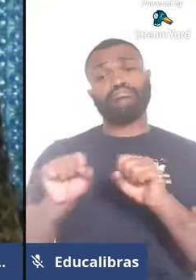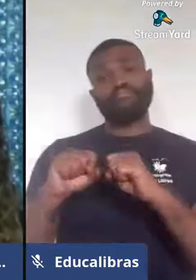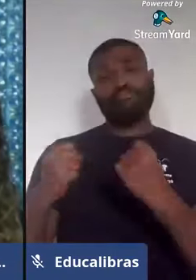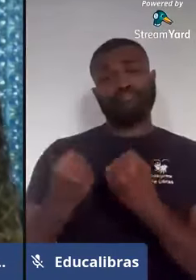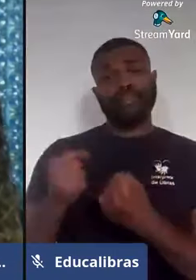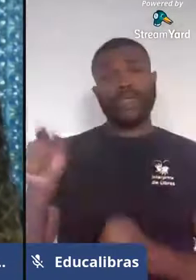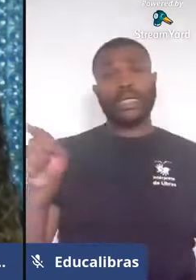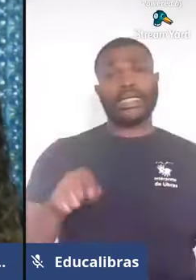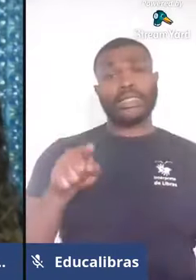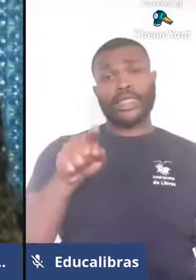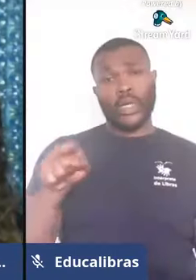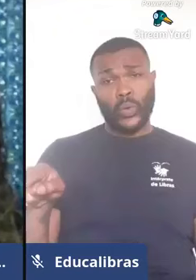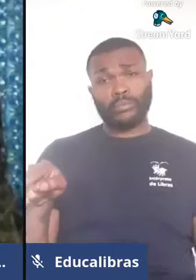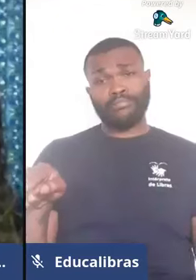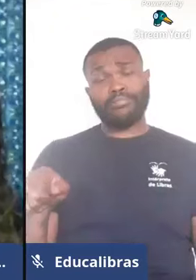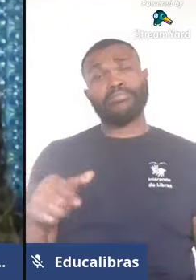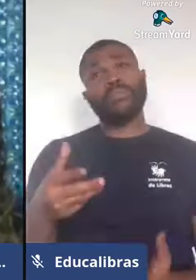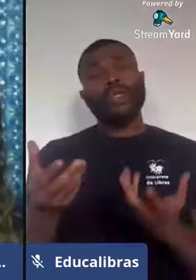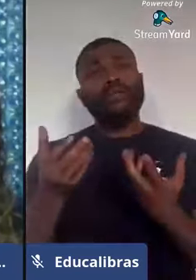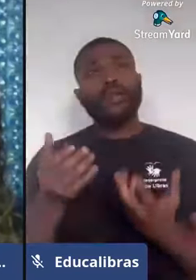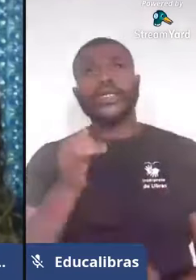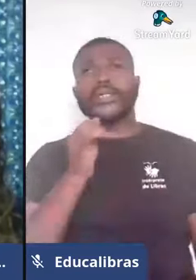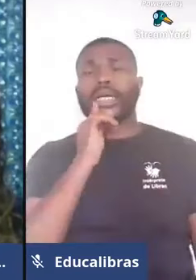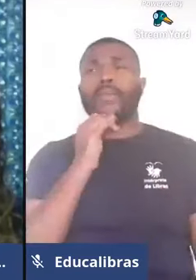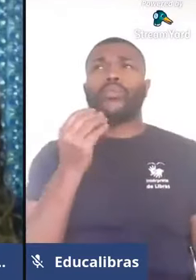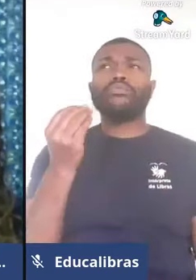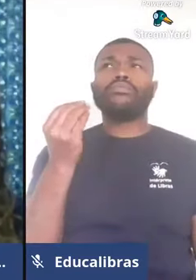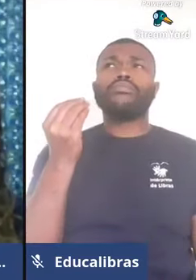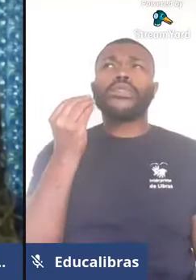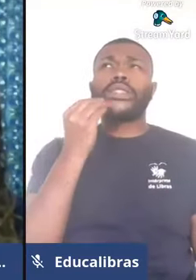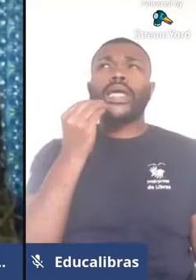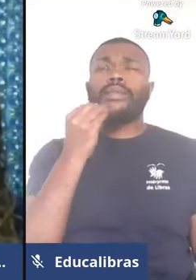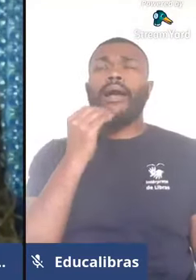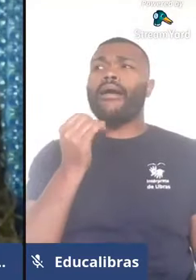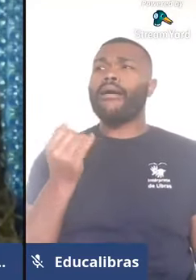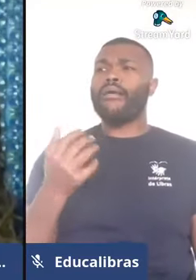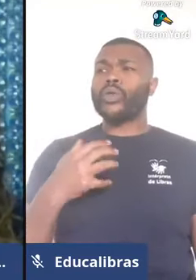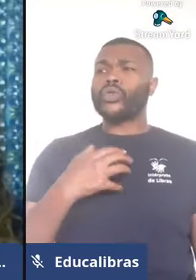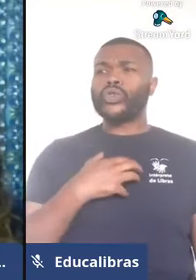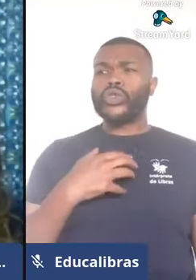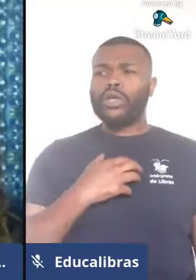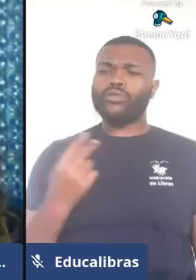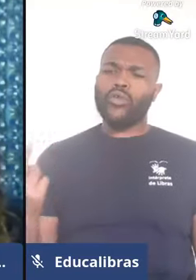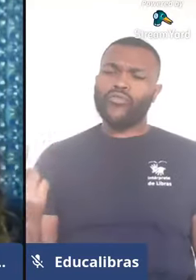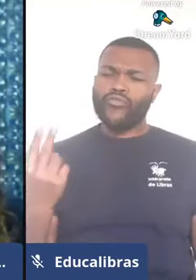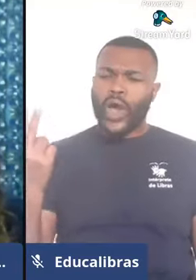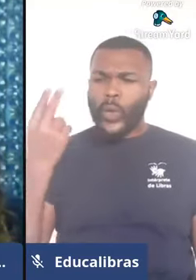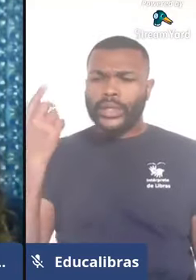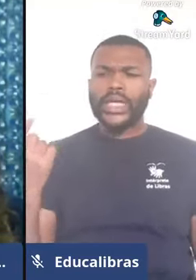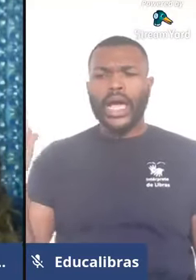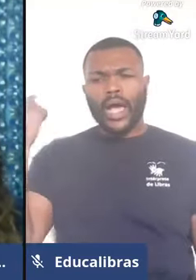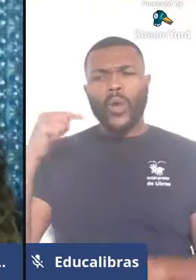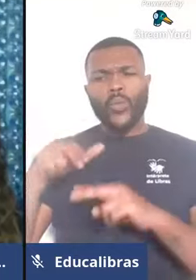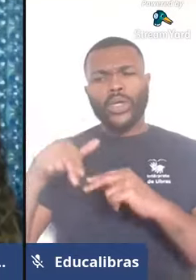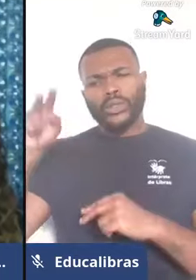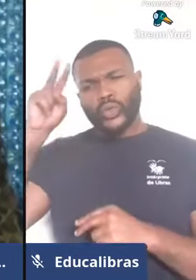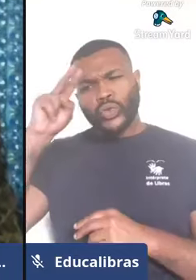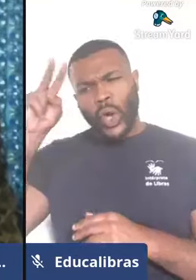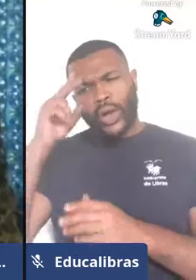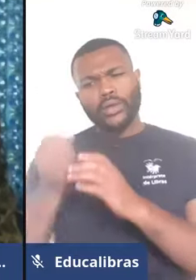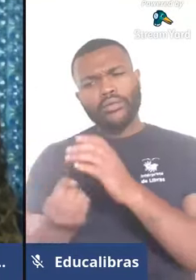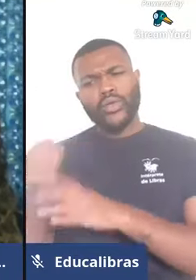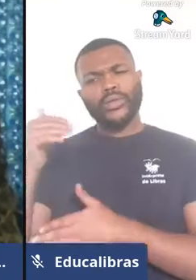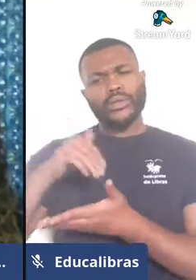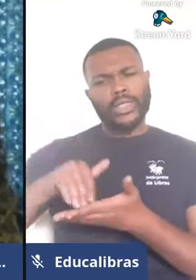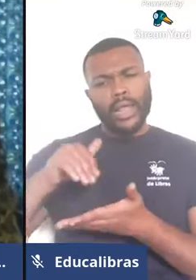encontrando alguma forma de valorizar tanto a criação da Secretaria, como as pessoas que fizeram